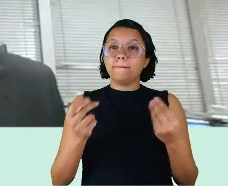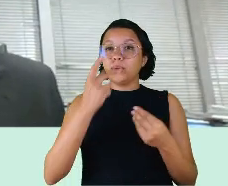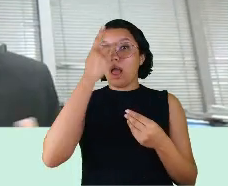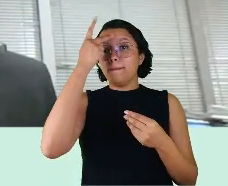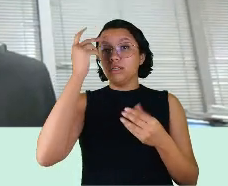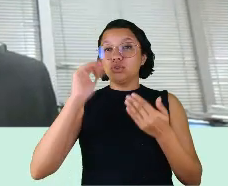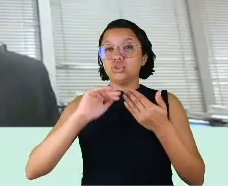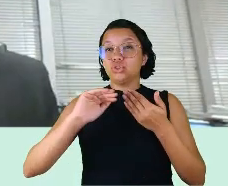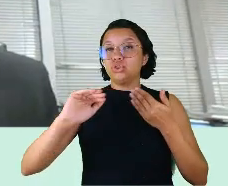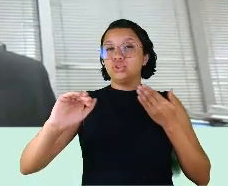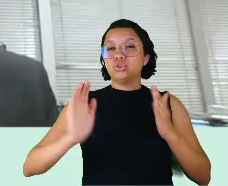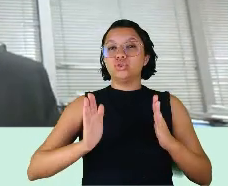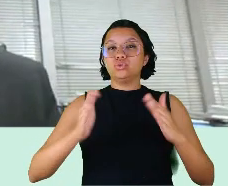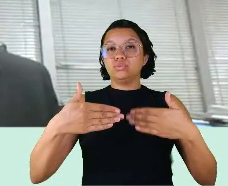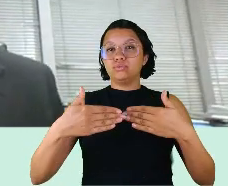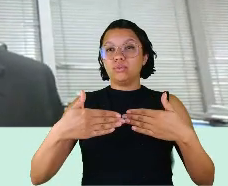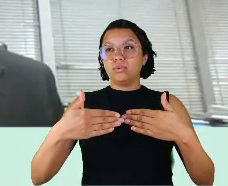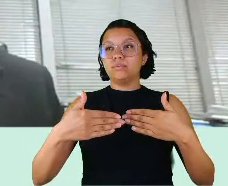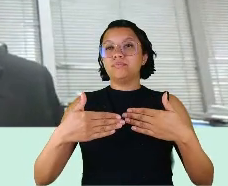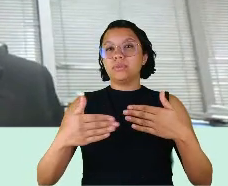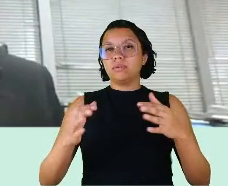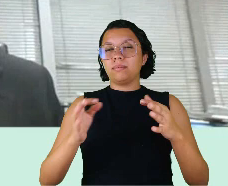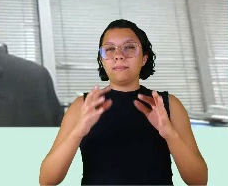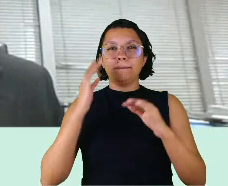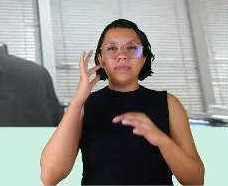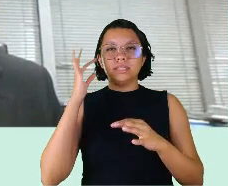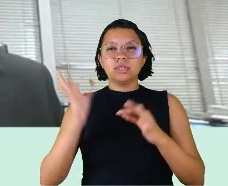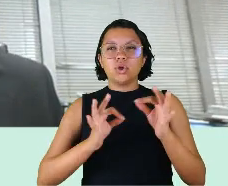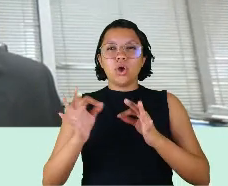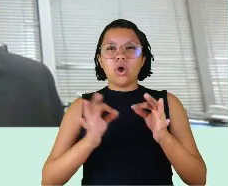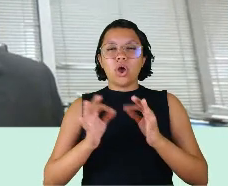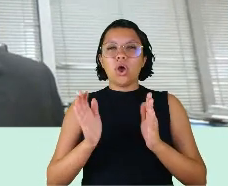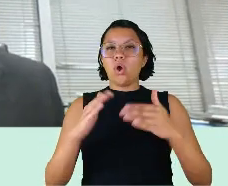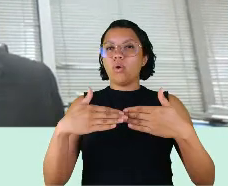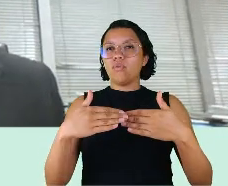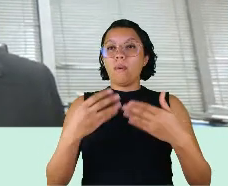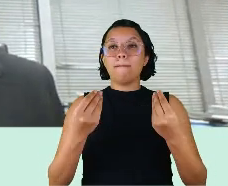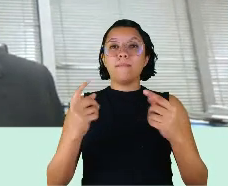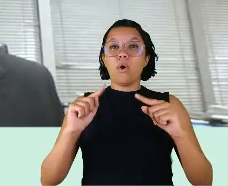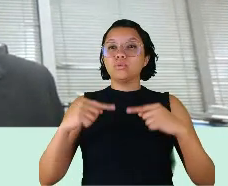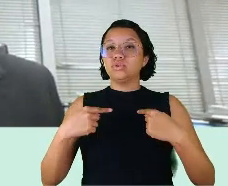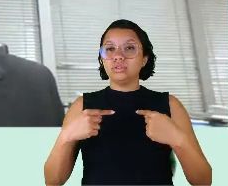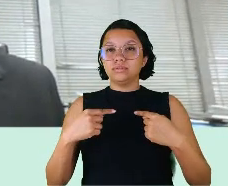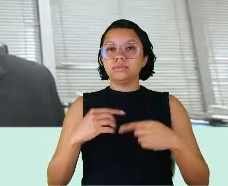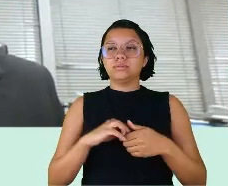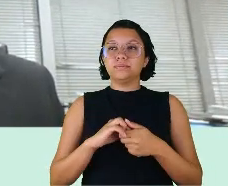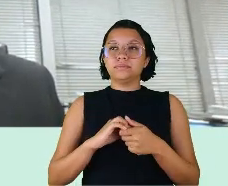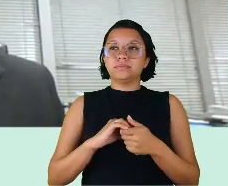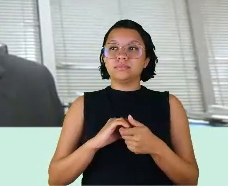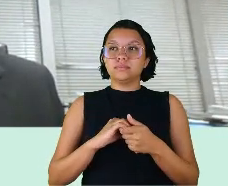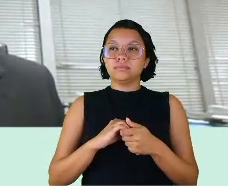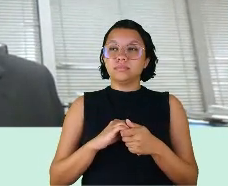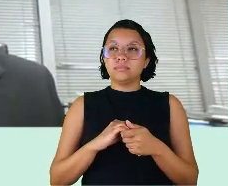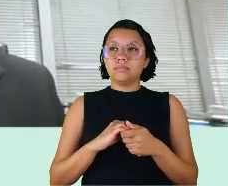muita gente distante do fórum, talvez repensando as organizações do fórum. Ou seja, muitos desafios